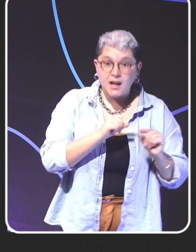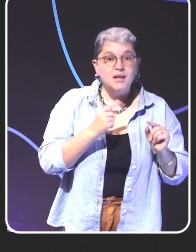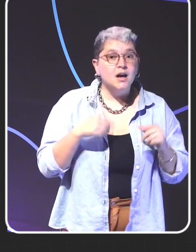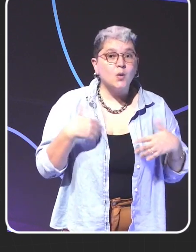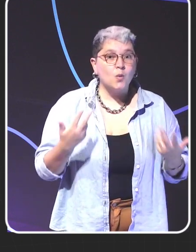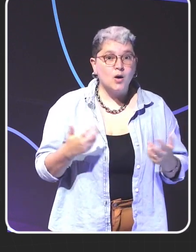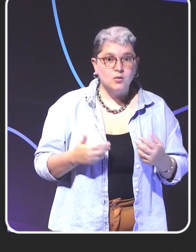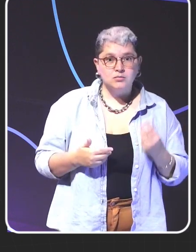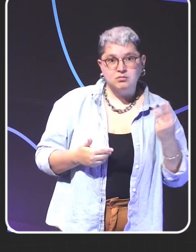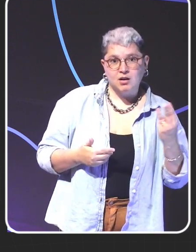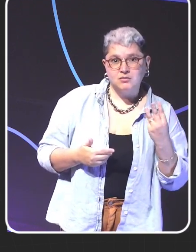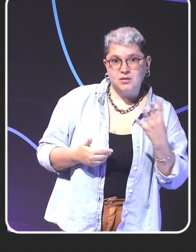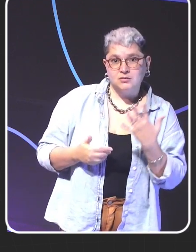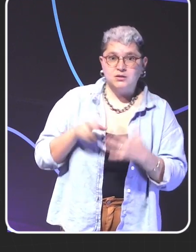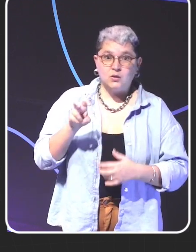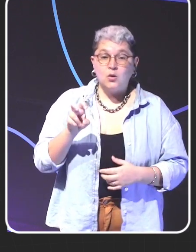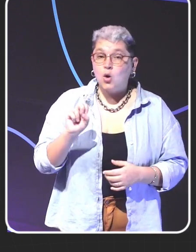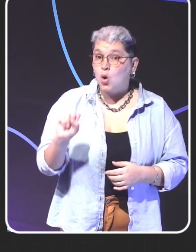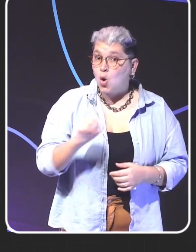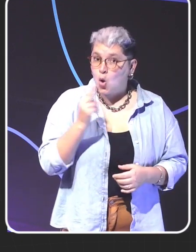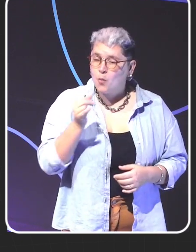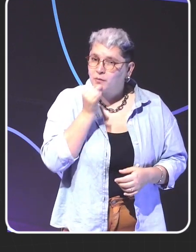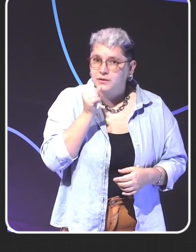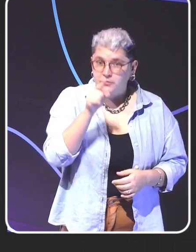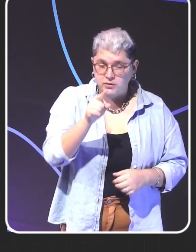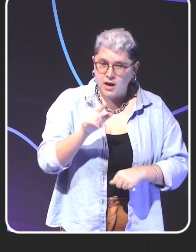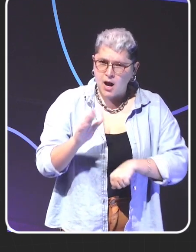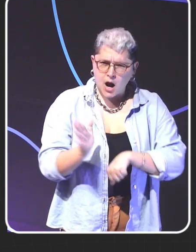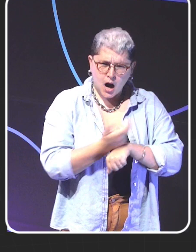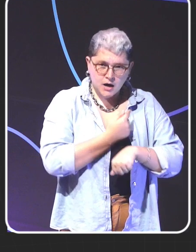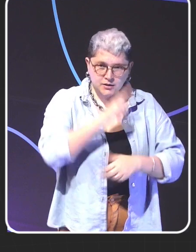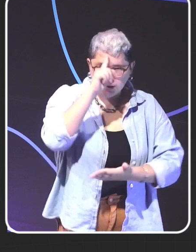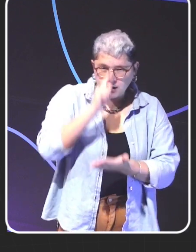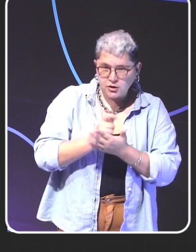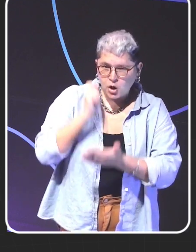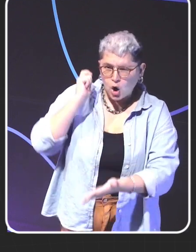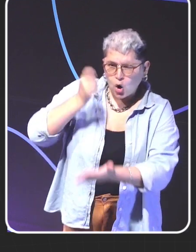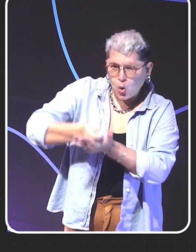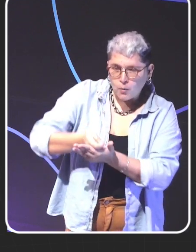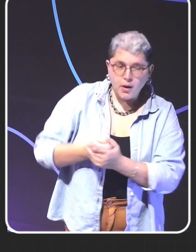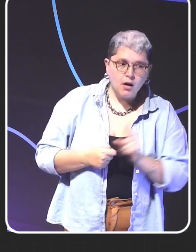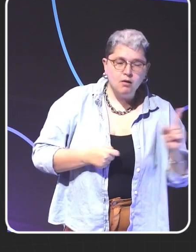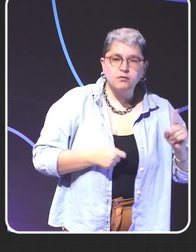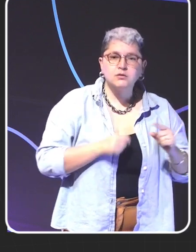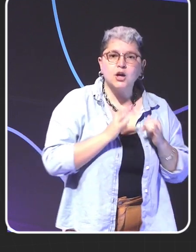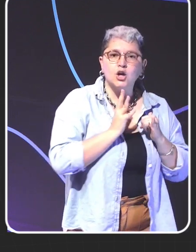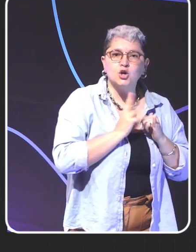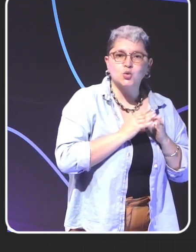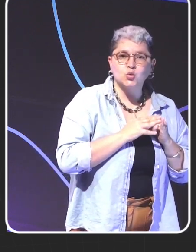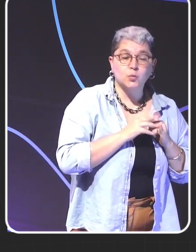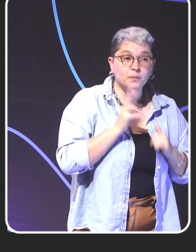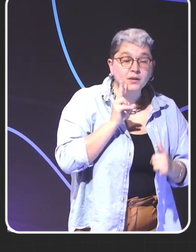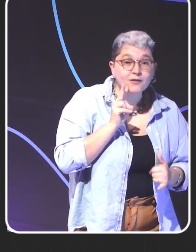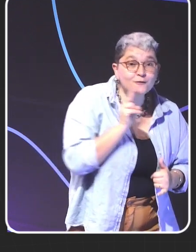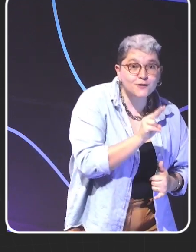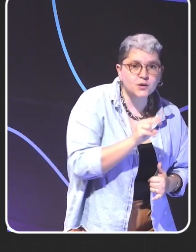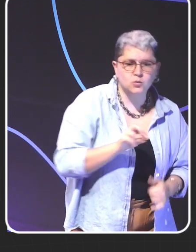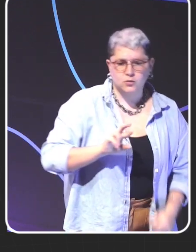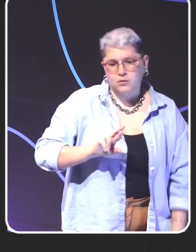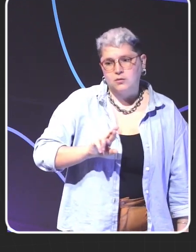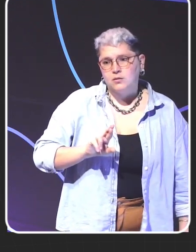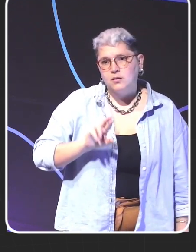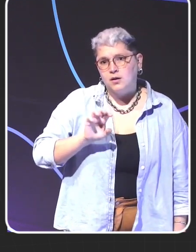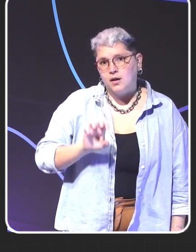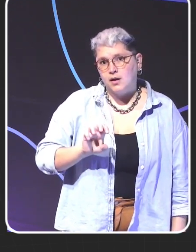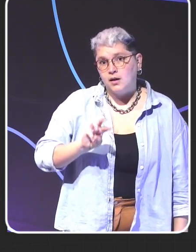uma compra você viu um review? Seja no YouTube, você acessou um vídeo para entender qual foi a experiência daquela pessoa que comprou a